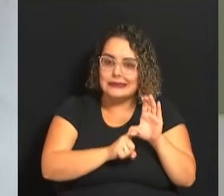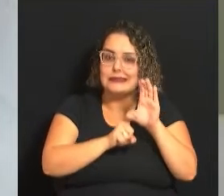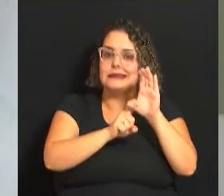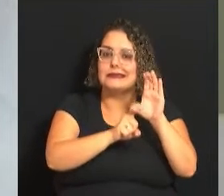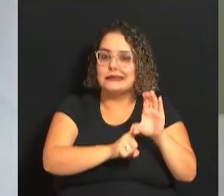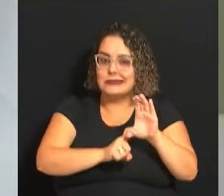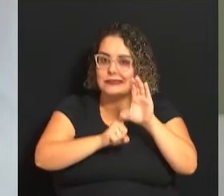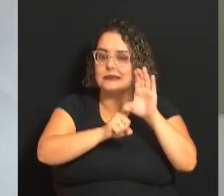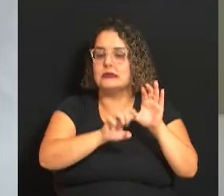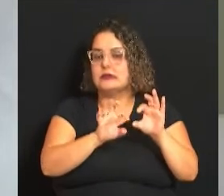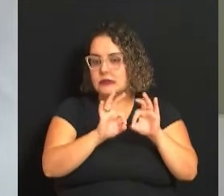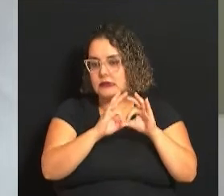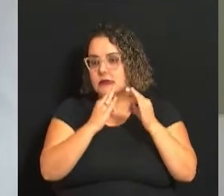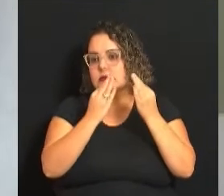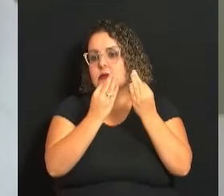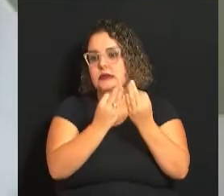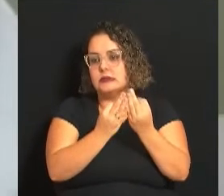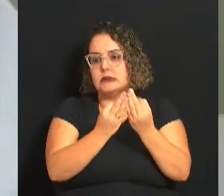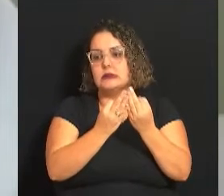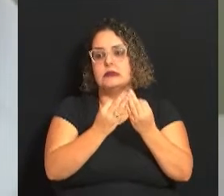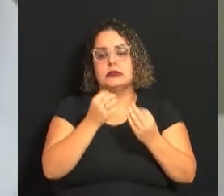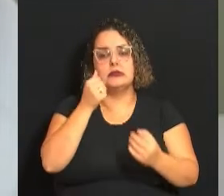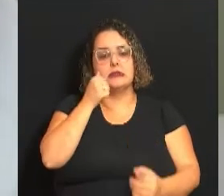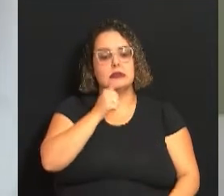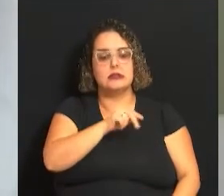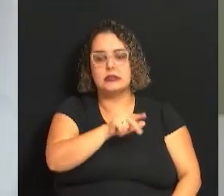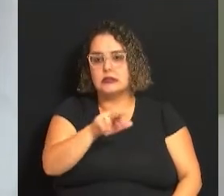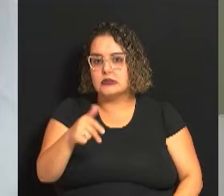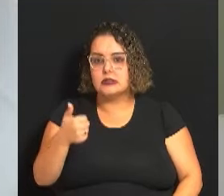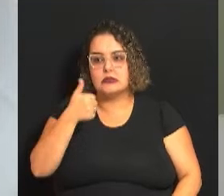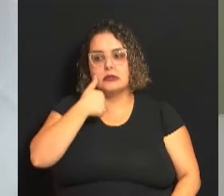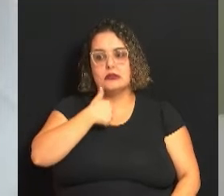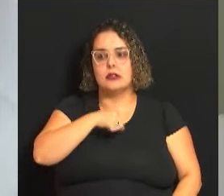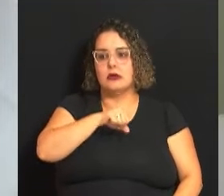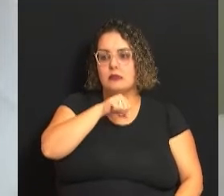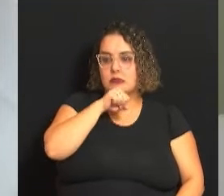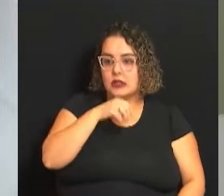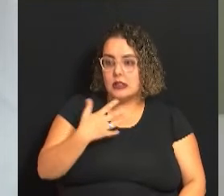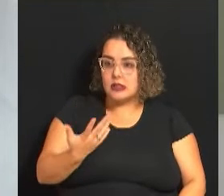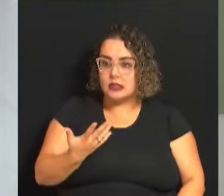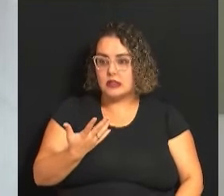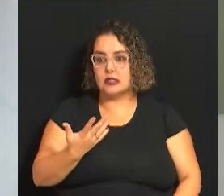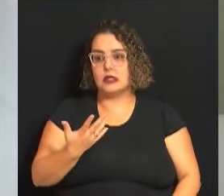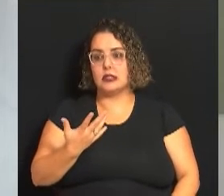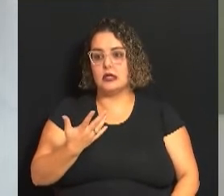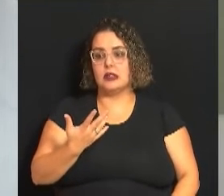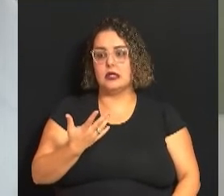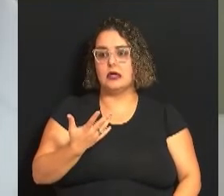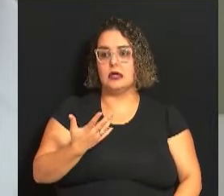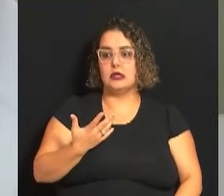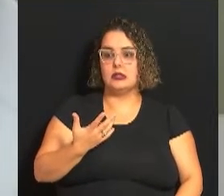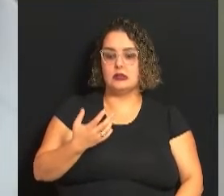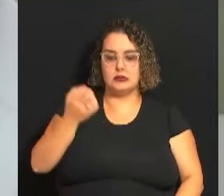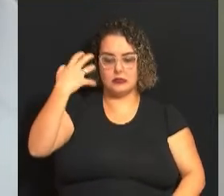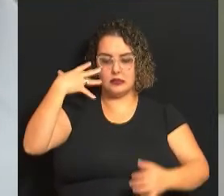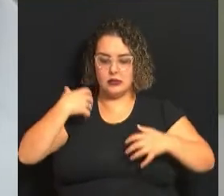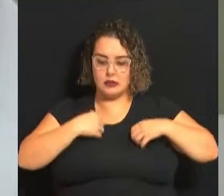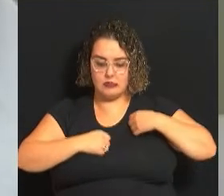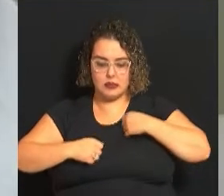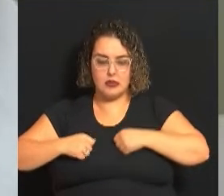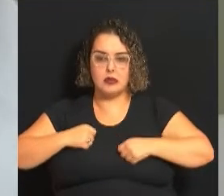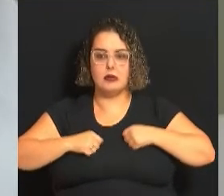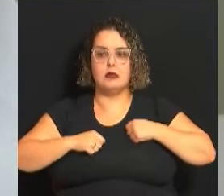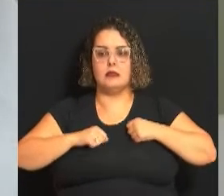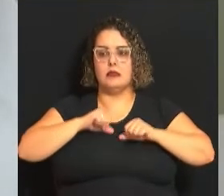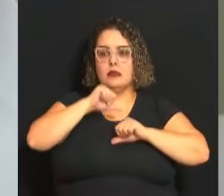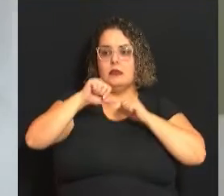da família, né, das irmãs, da mãe, que dá banho, troca